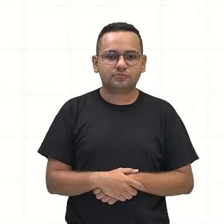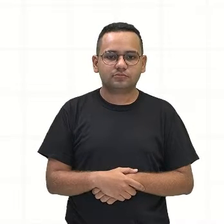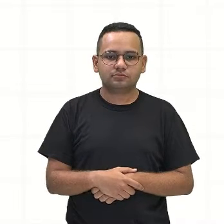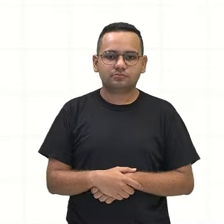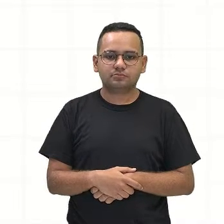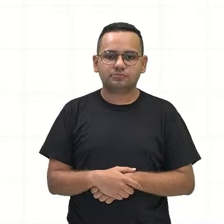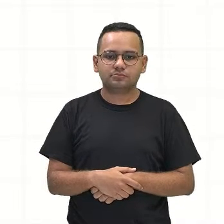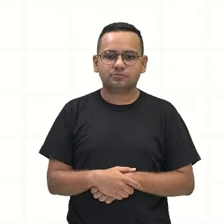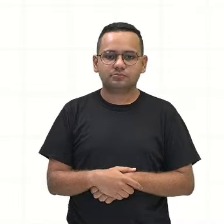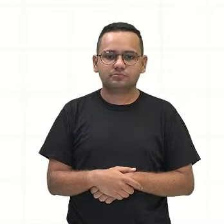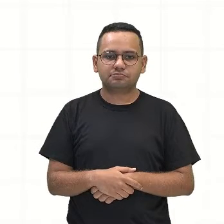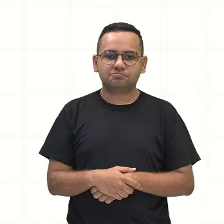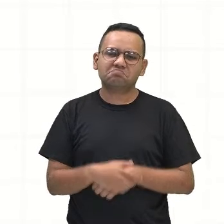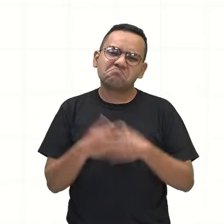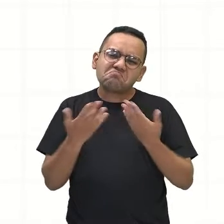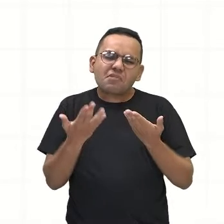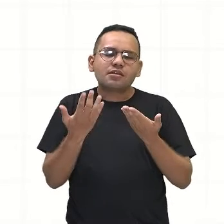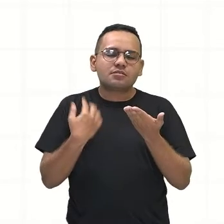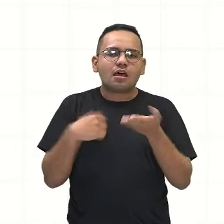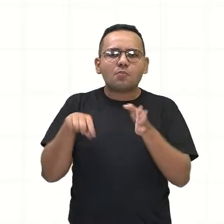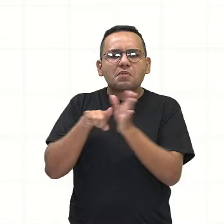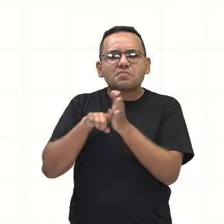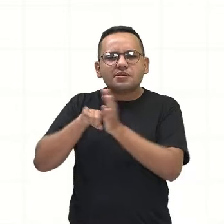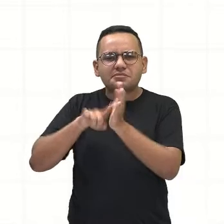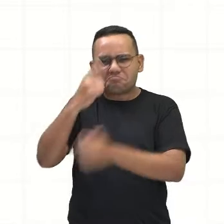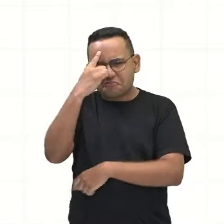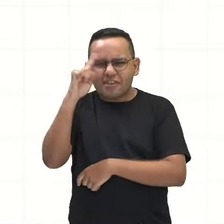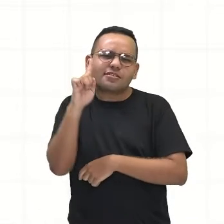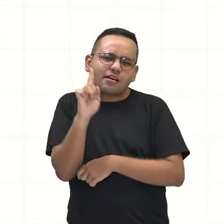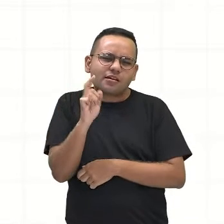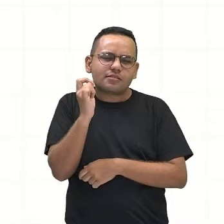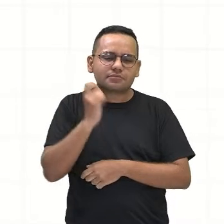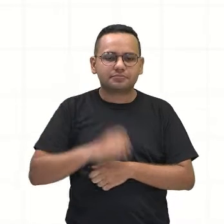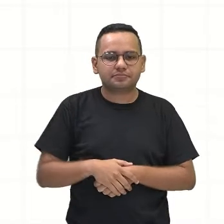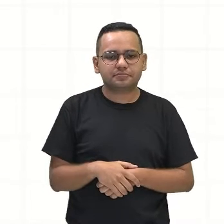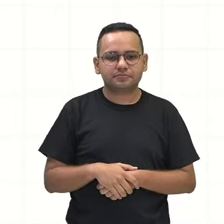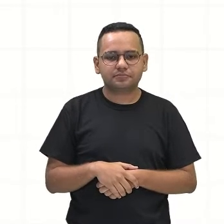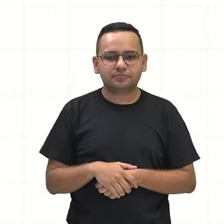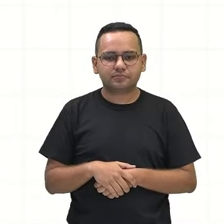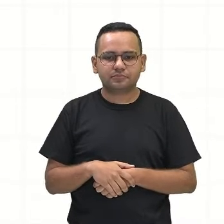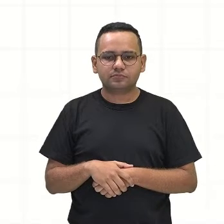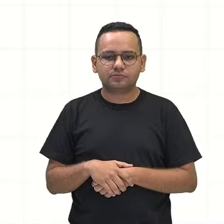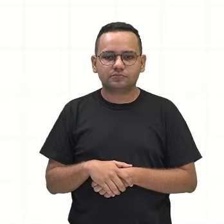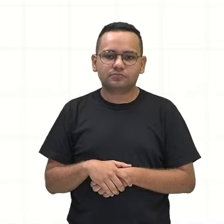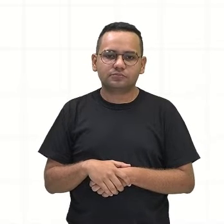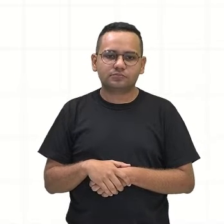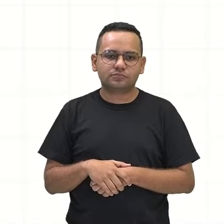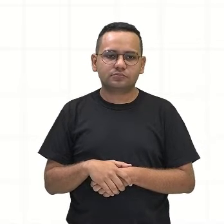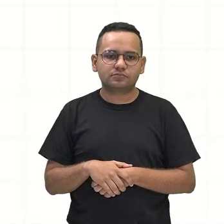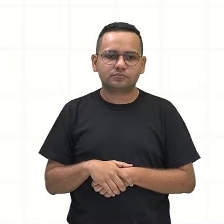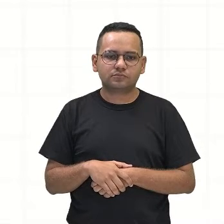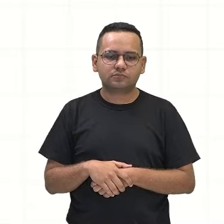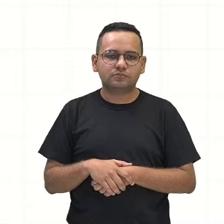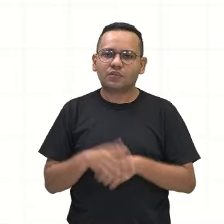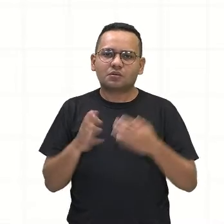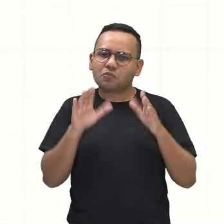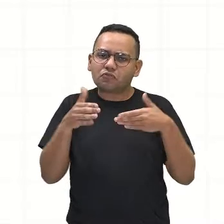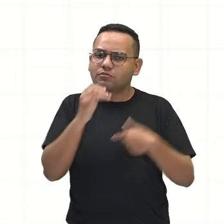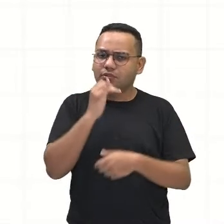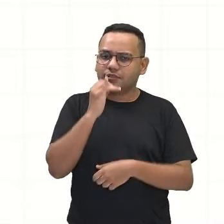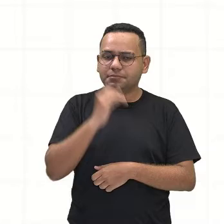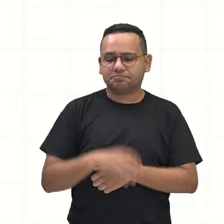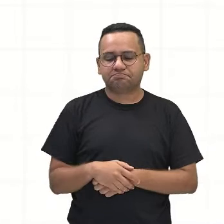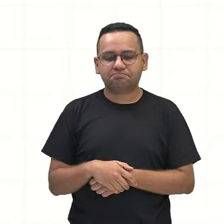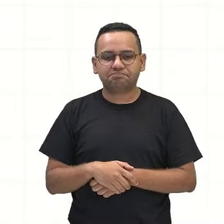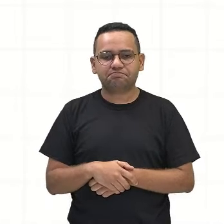é uma pesquisa fictícia, tá? Somente aqui para a nossa problematização do nosso exemplo.